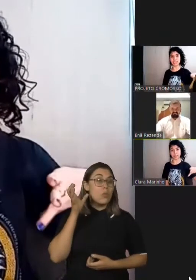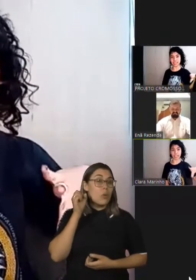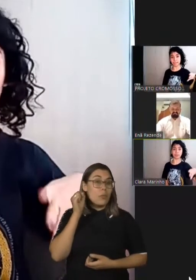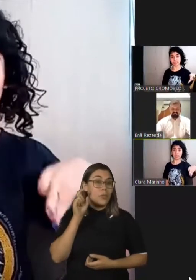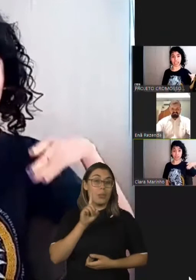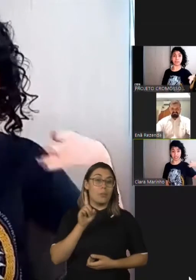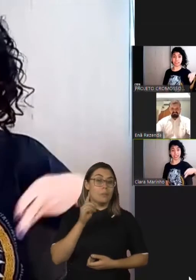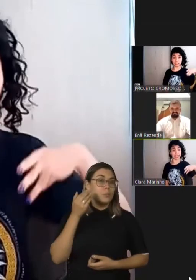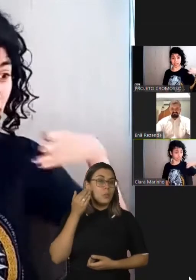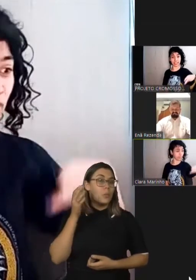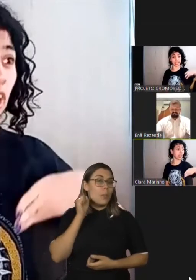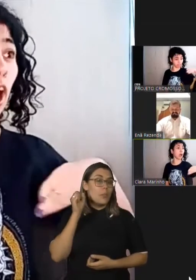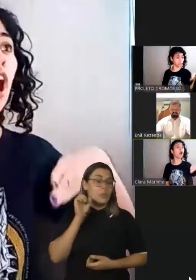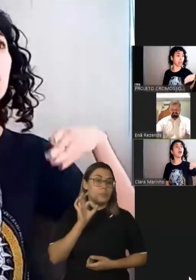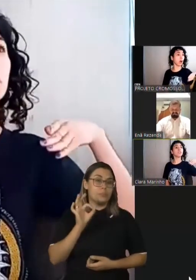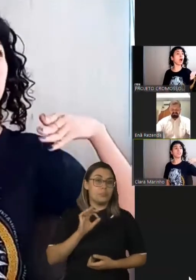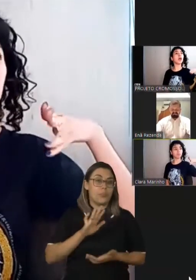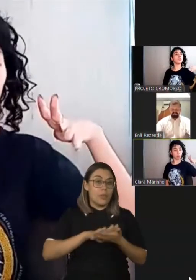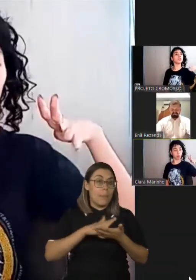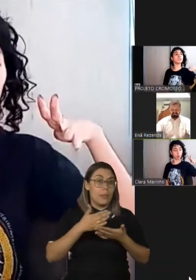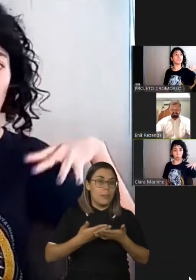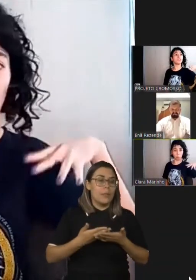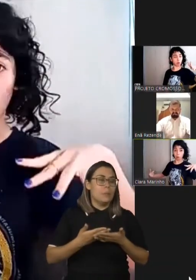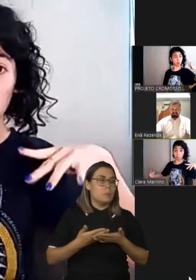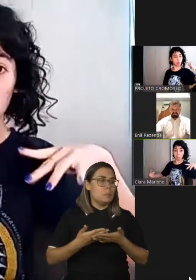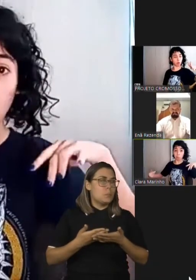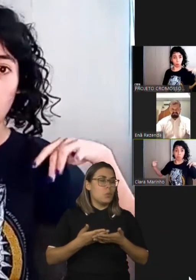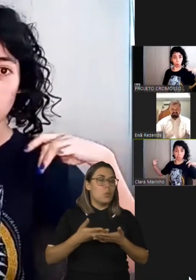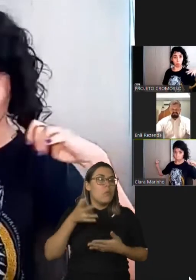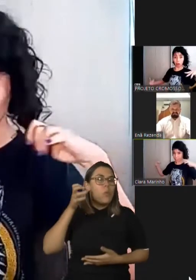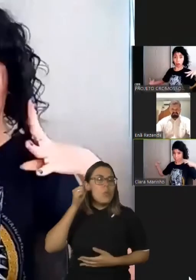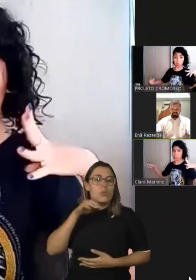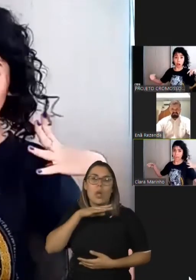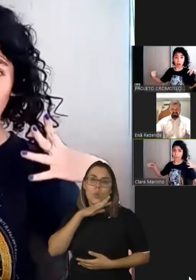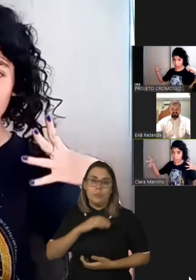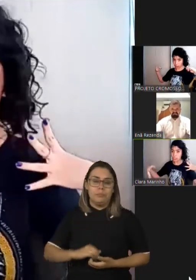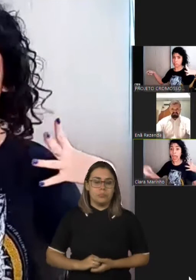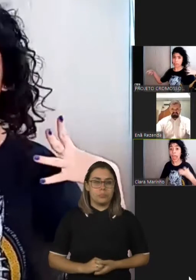Com uma das